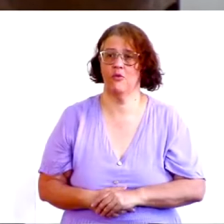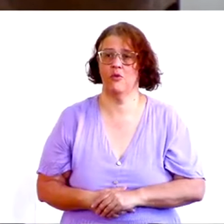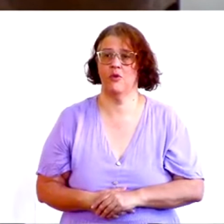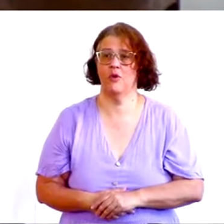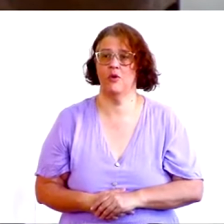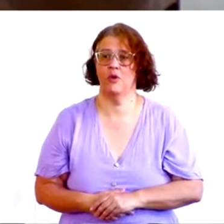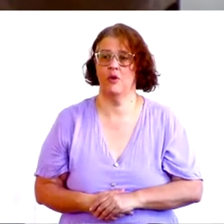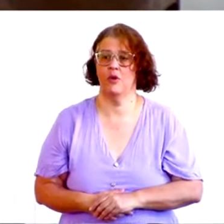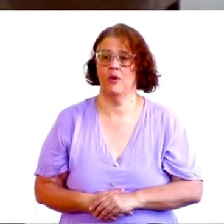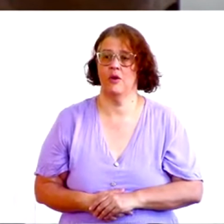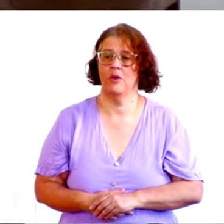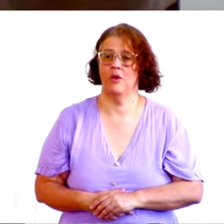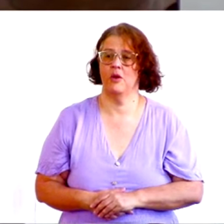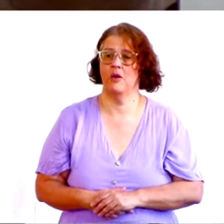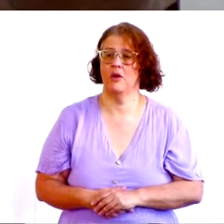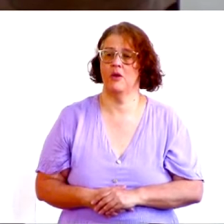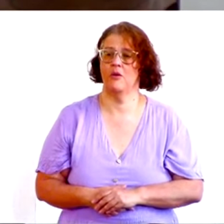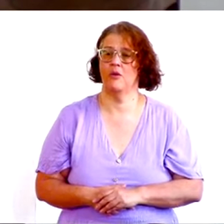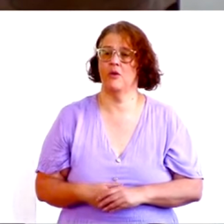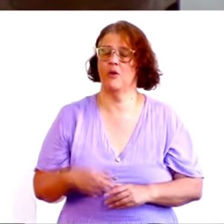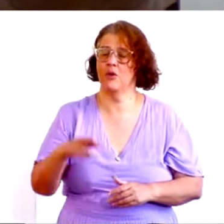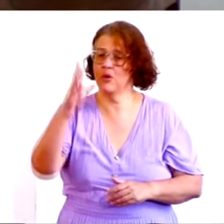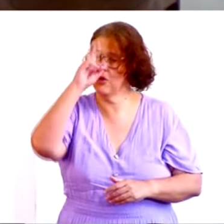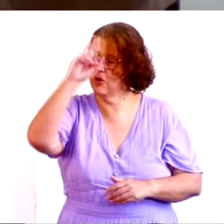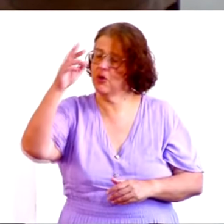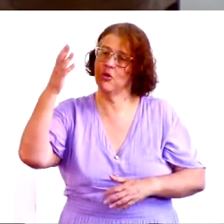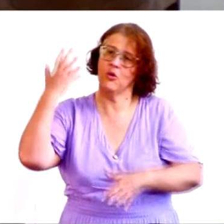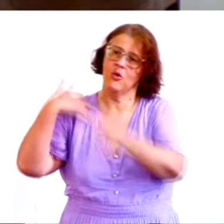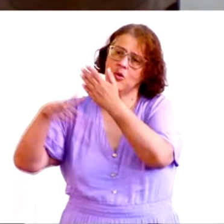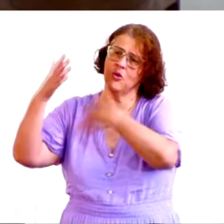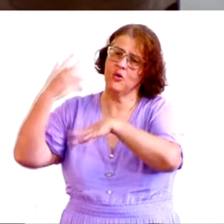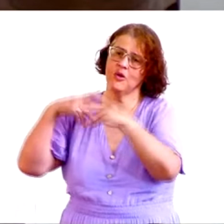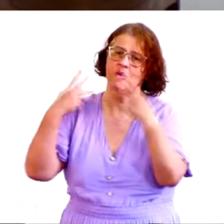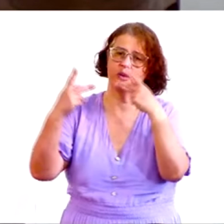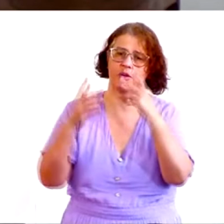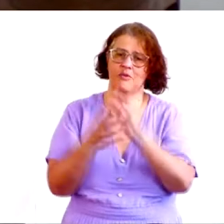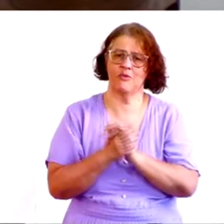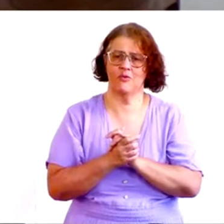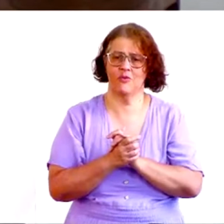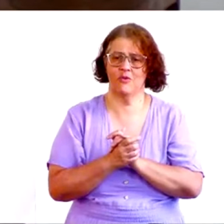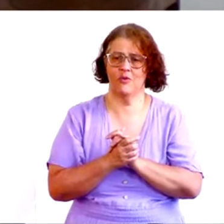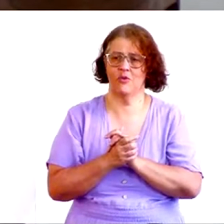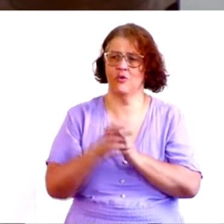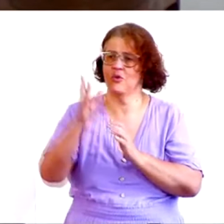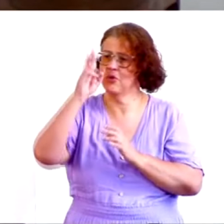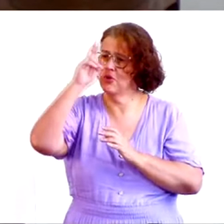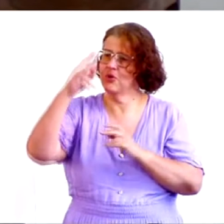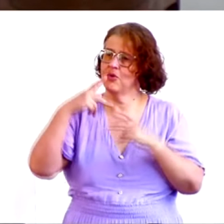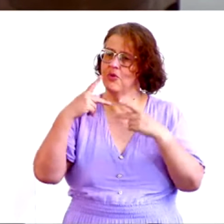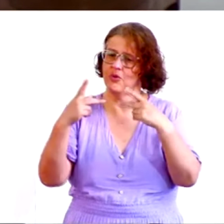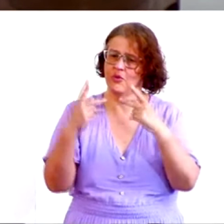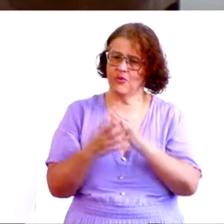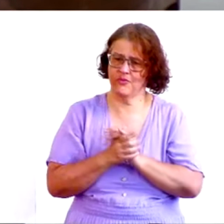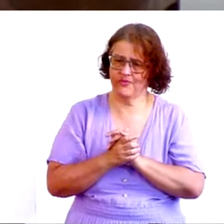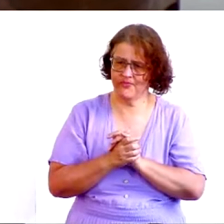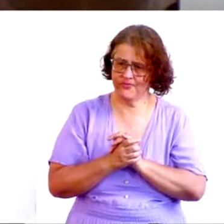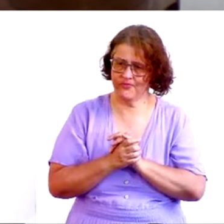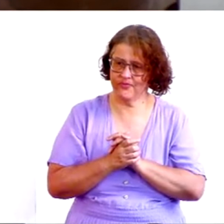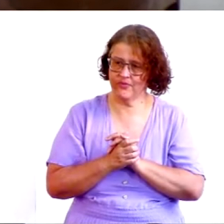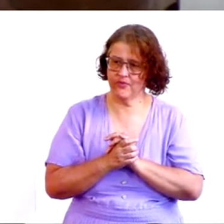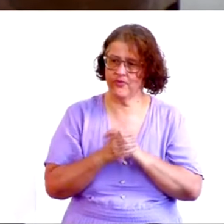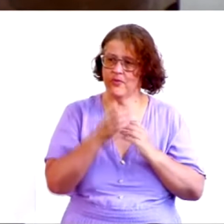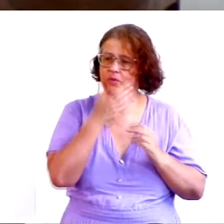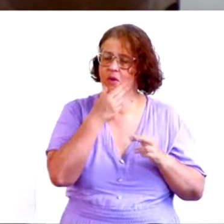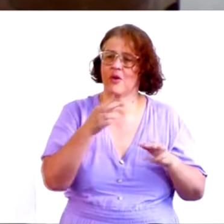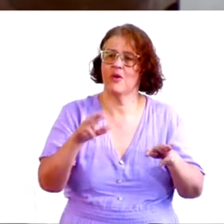os profetas do Antigo Testamento sempre disseram assim diz o senhor ou seja o senhor lhes falava irmãos